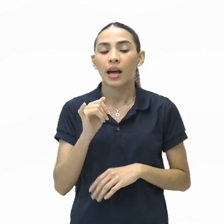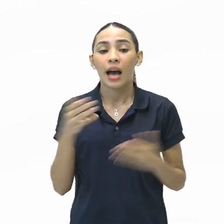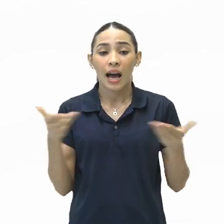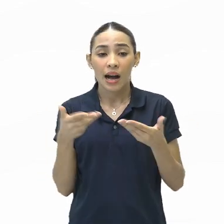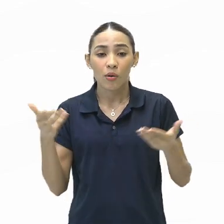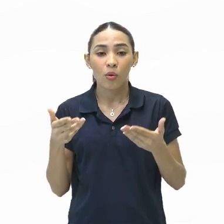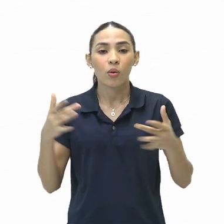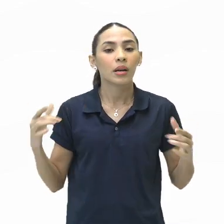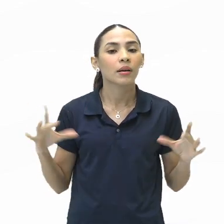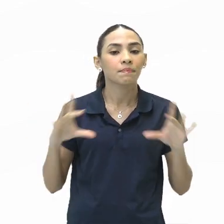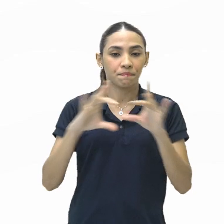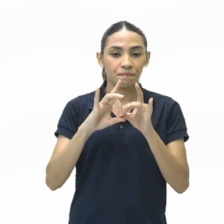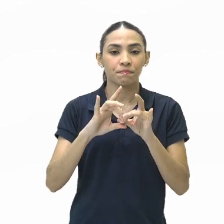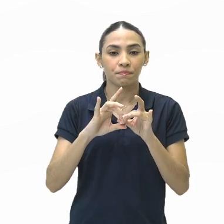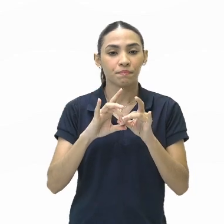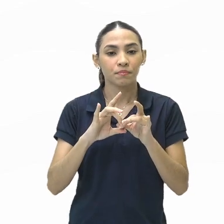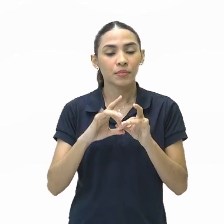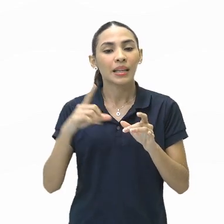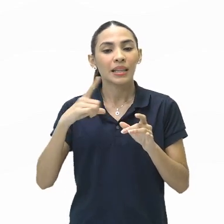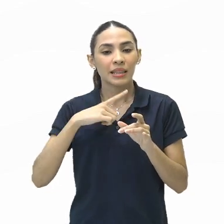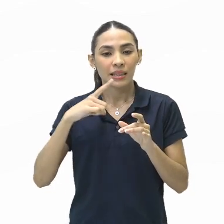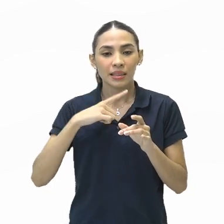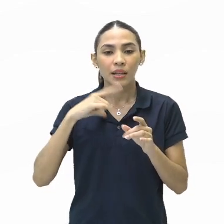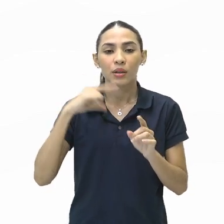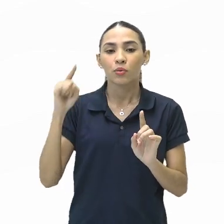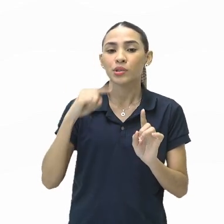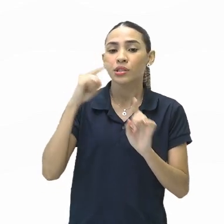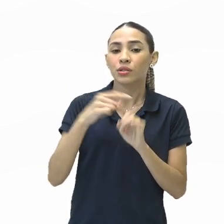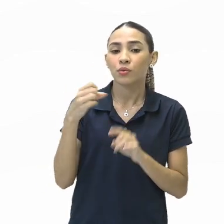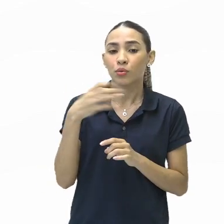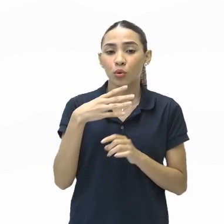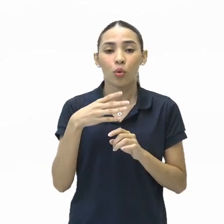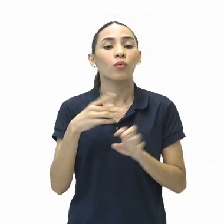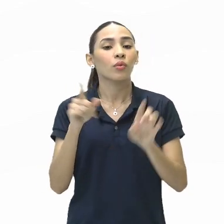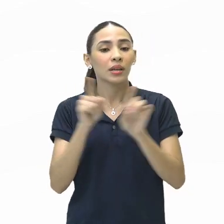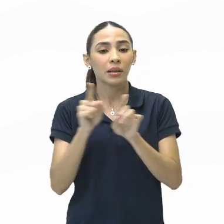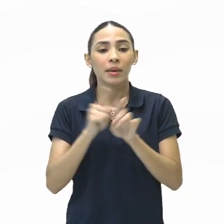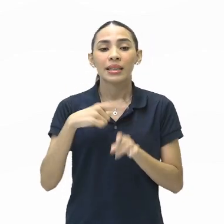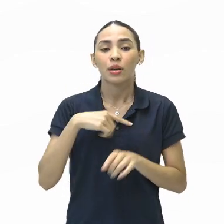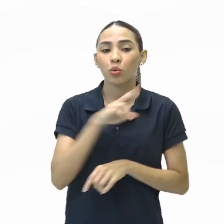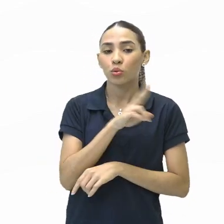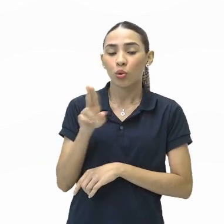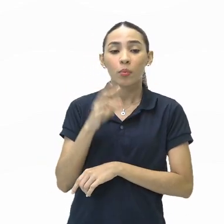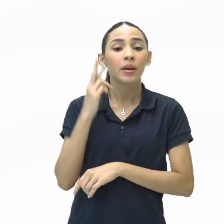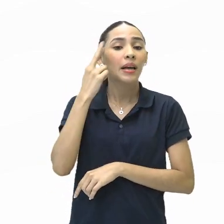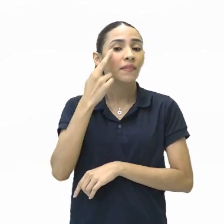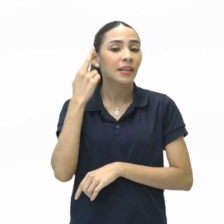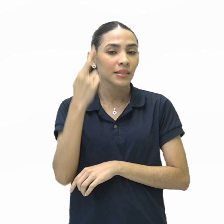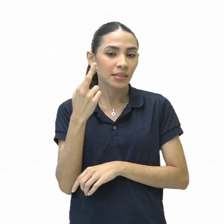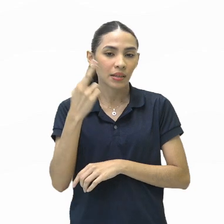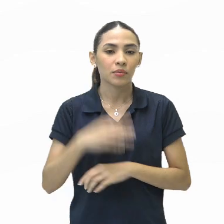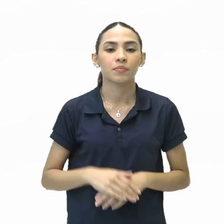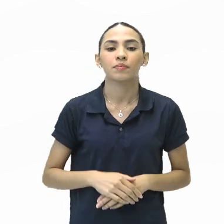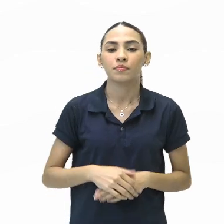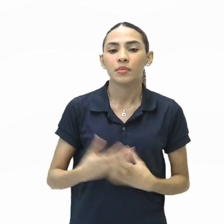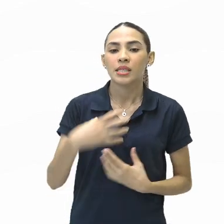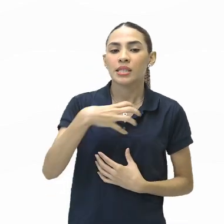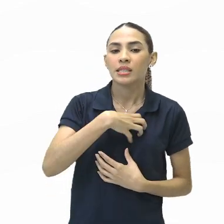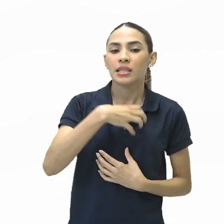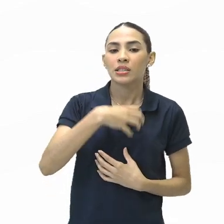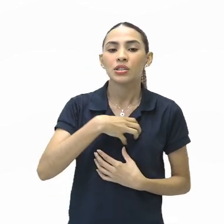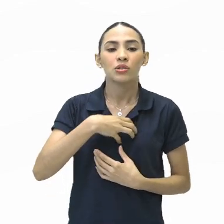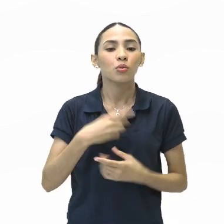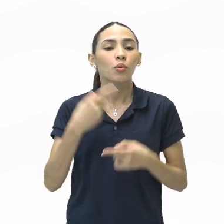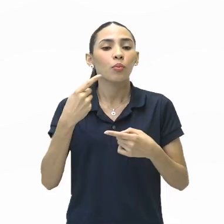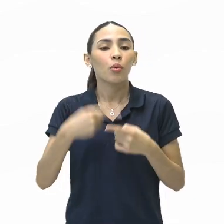está consolidação, e ela também é chamada de geração de 30. Reflexão sobre o sentido de estar